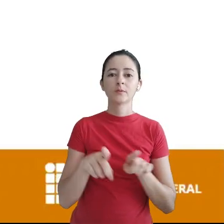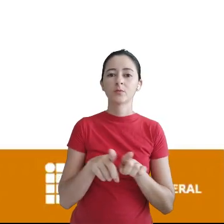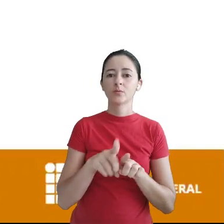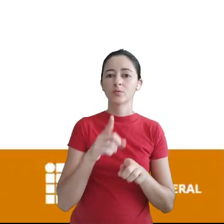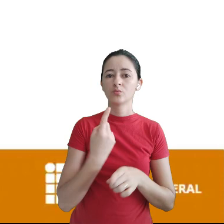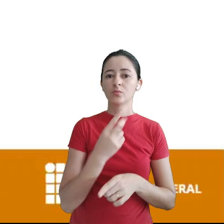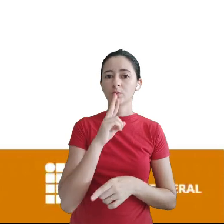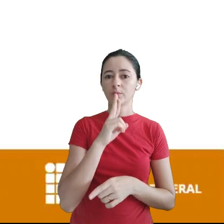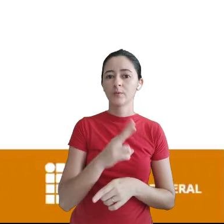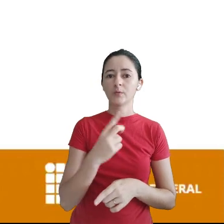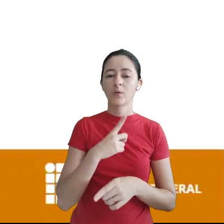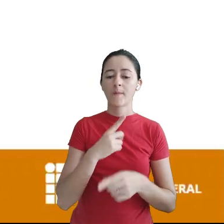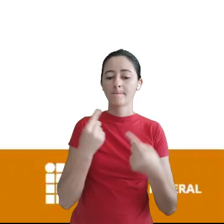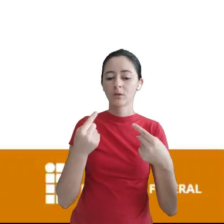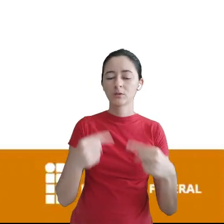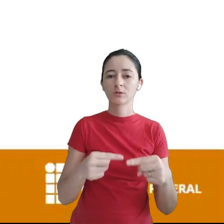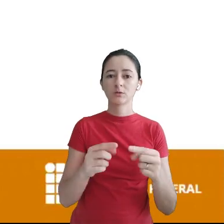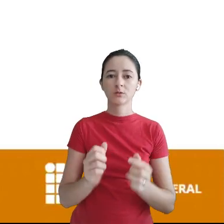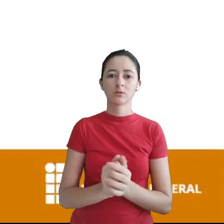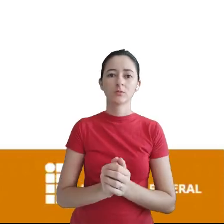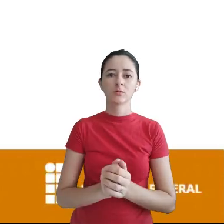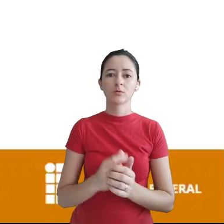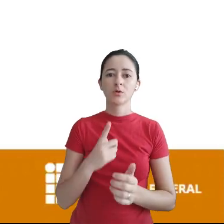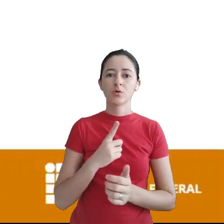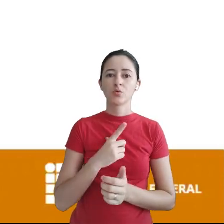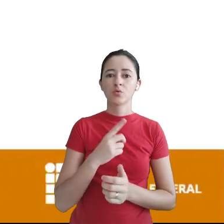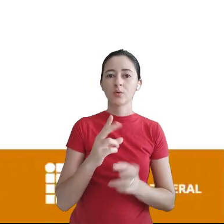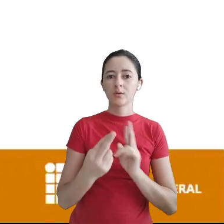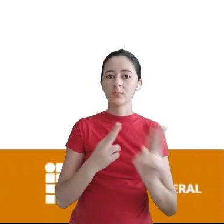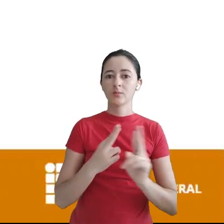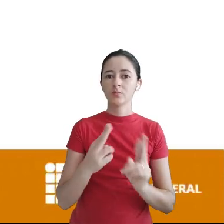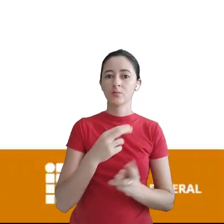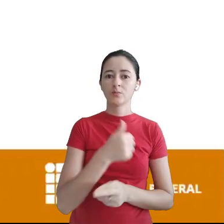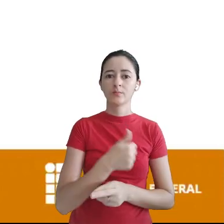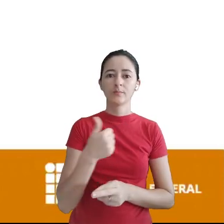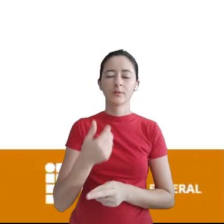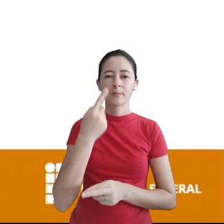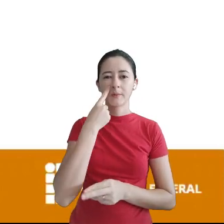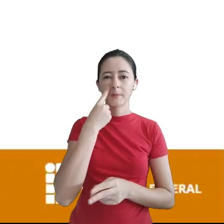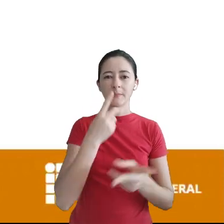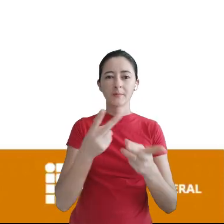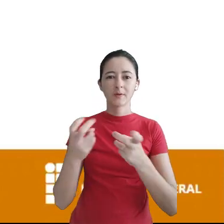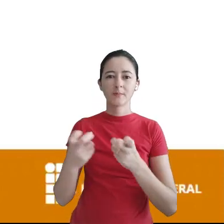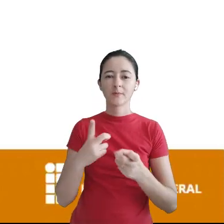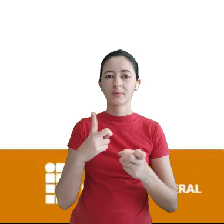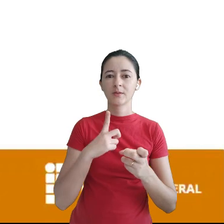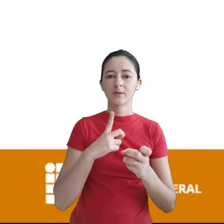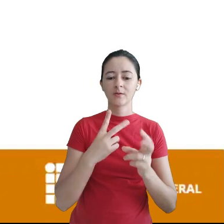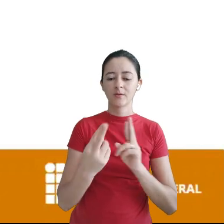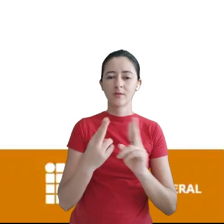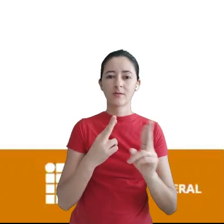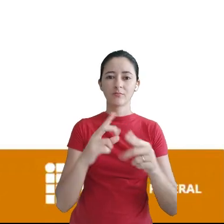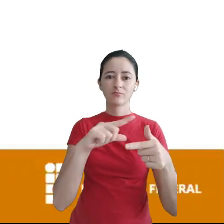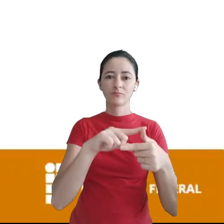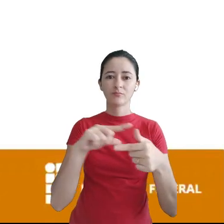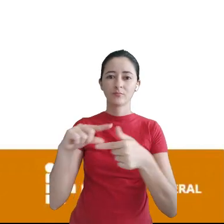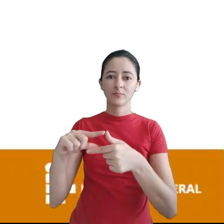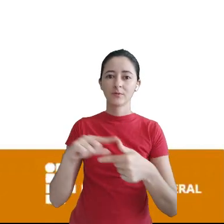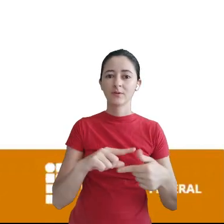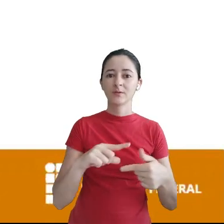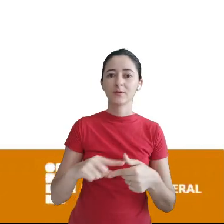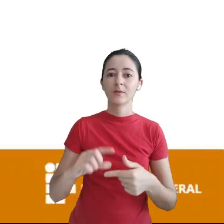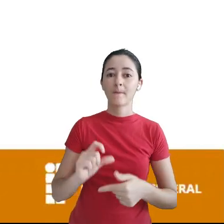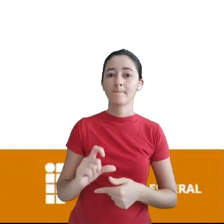um resultado. E um resultado está relacionado a uma partida específica. Então, aqui seria um relacionamento 1 para 1. O legal desse diagrama é ele tem os três tipos de relacionamento